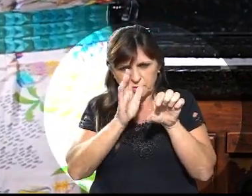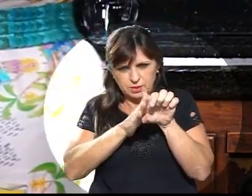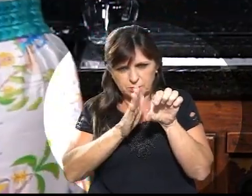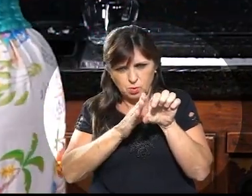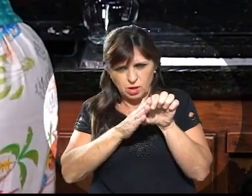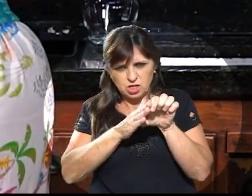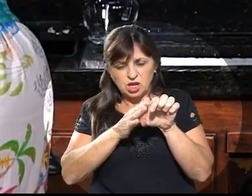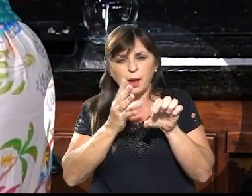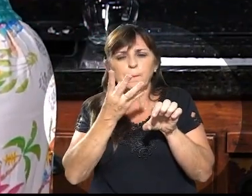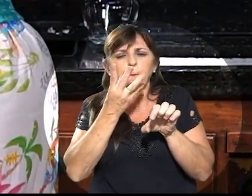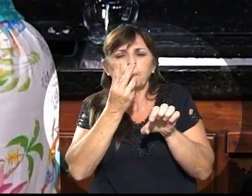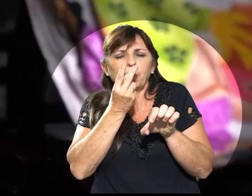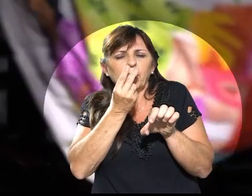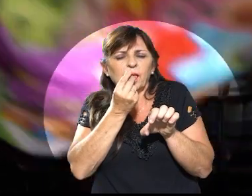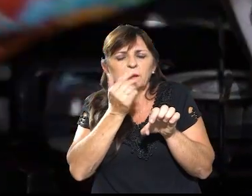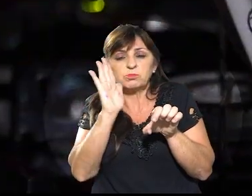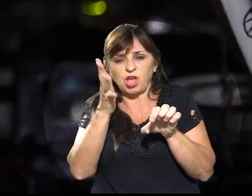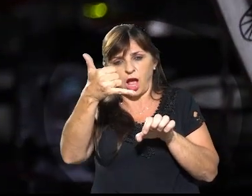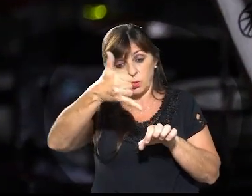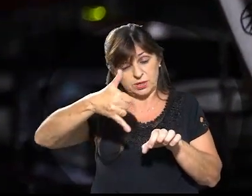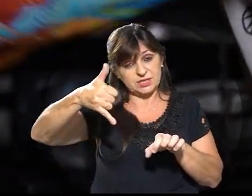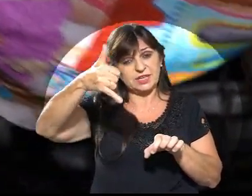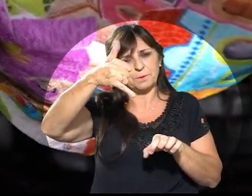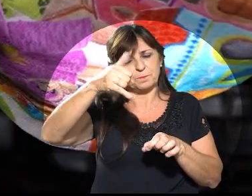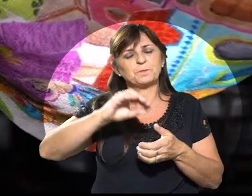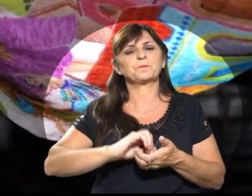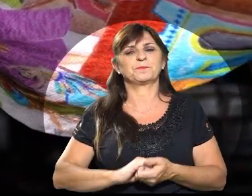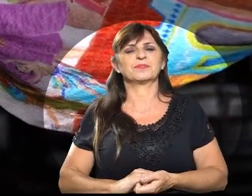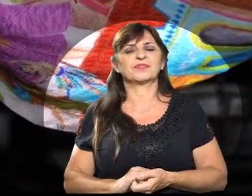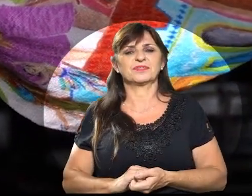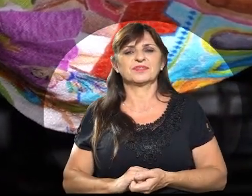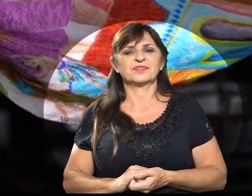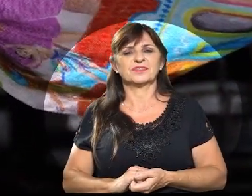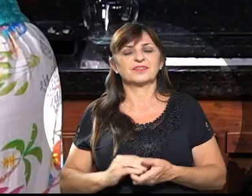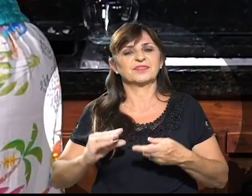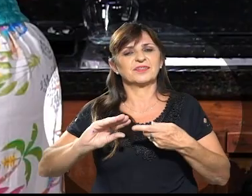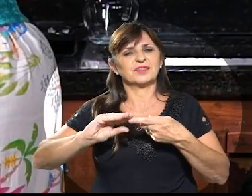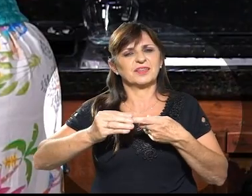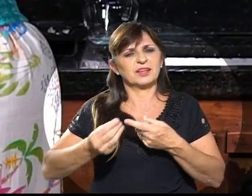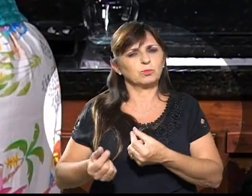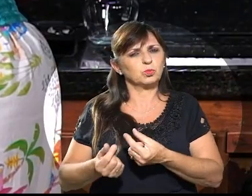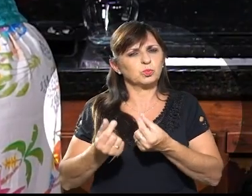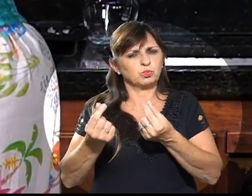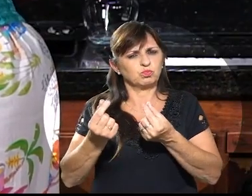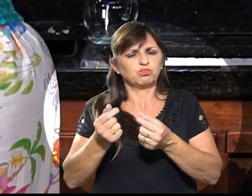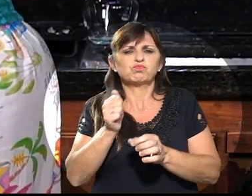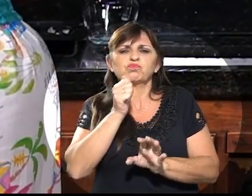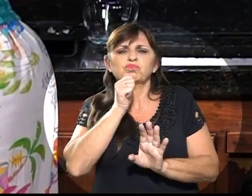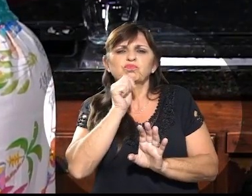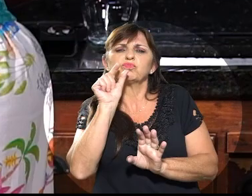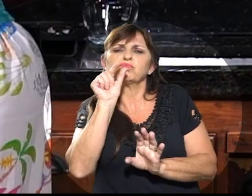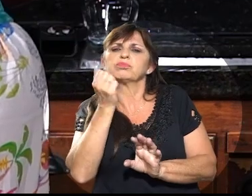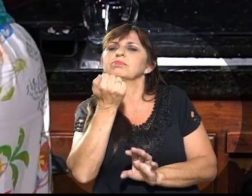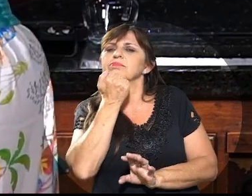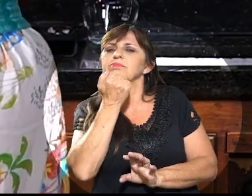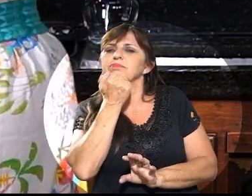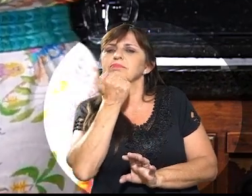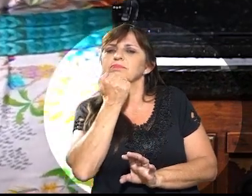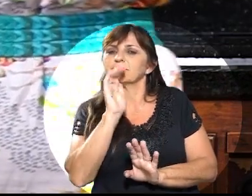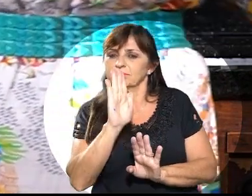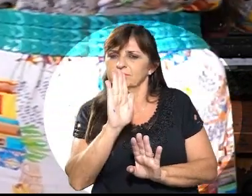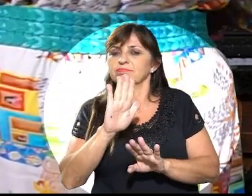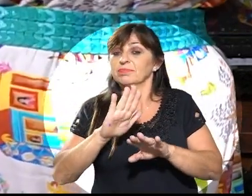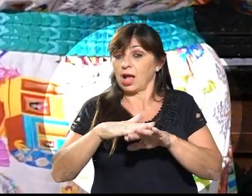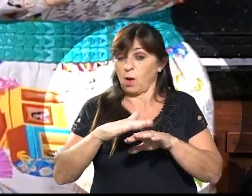A lentilha tem que ficar al dente? É, agora ela tá meia durinha, assim, tá? Sim. Ela vai, porque ela vai cozinhar agora junto com o